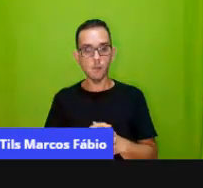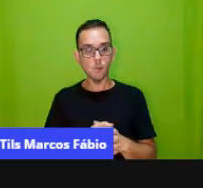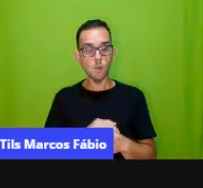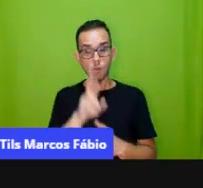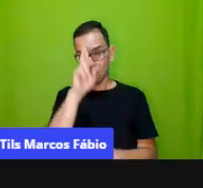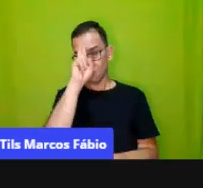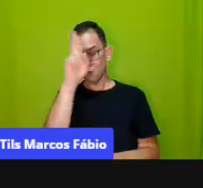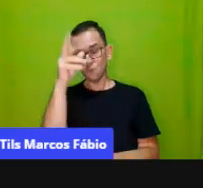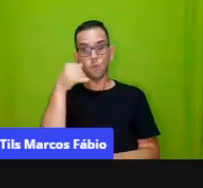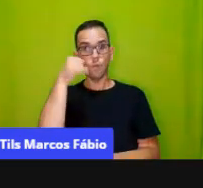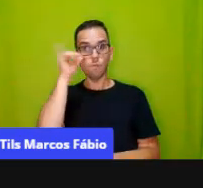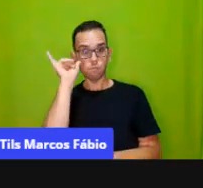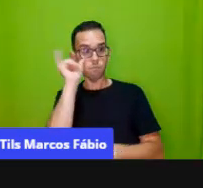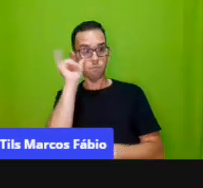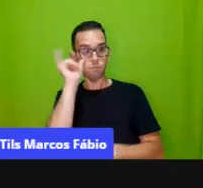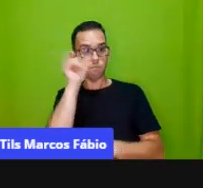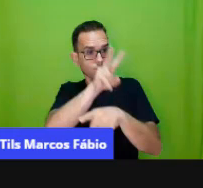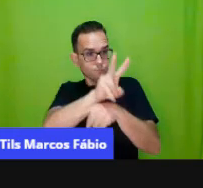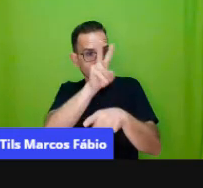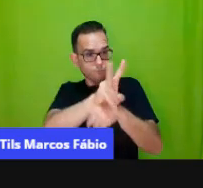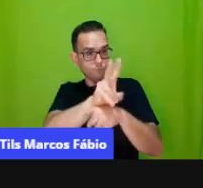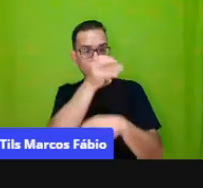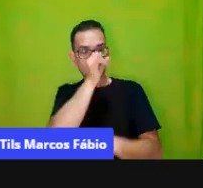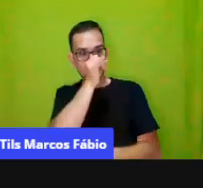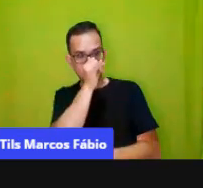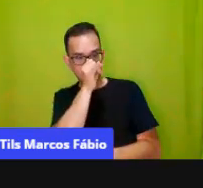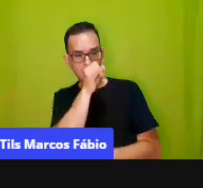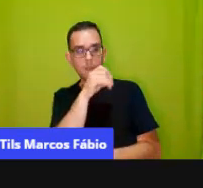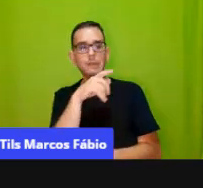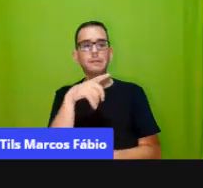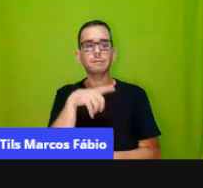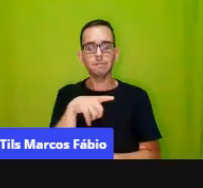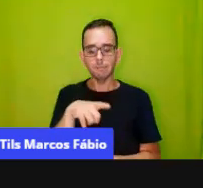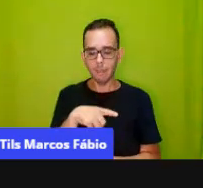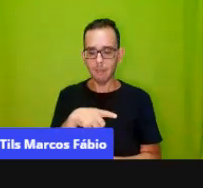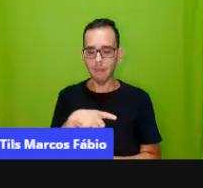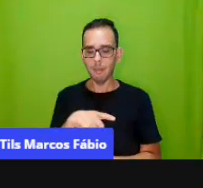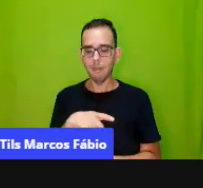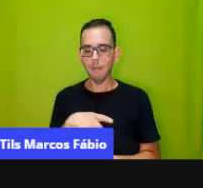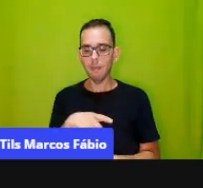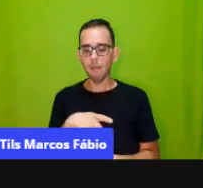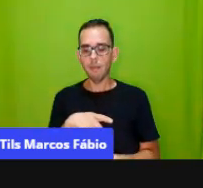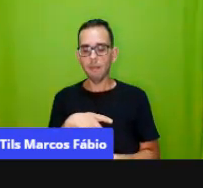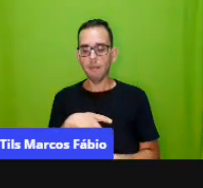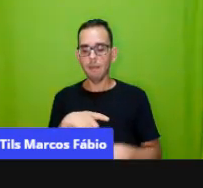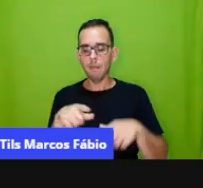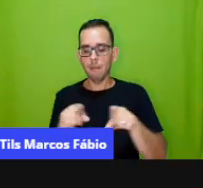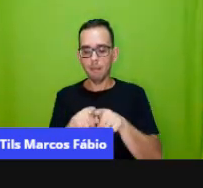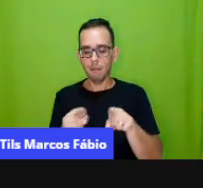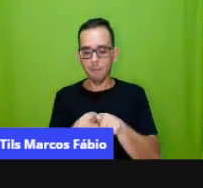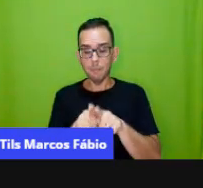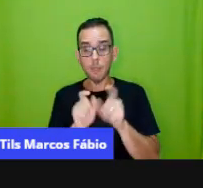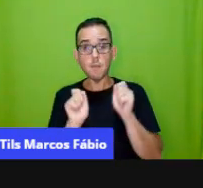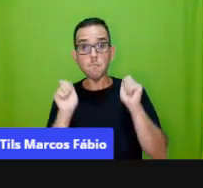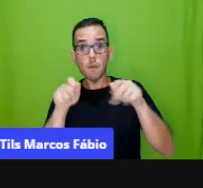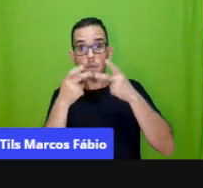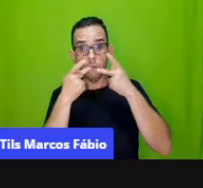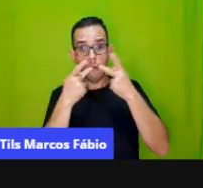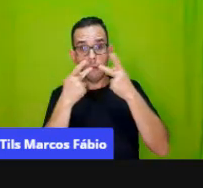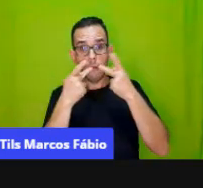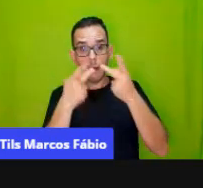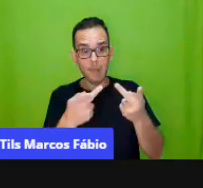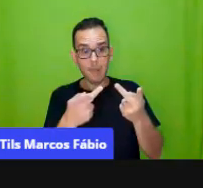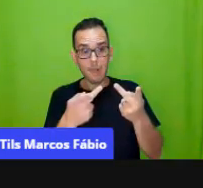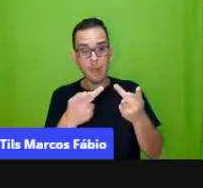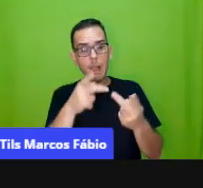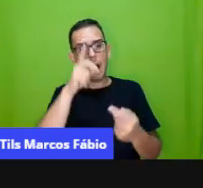sistema tradicional da figura à esquerda superior, ele pode dizer que o animal, do ponto de vista, se ele